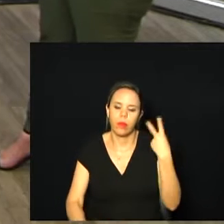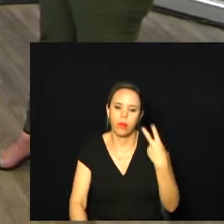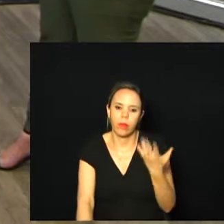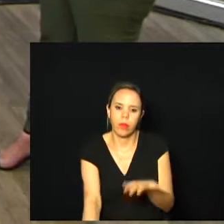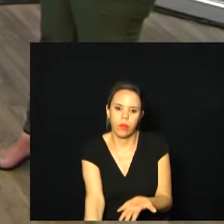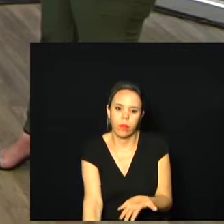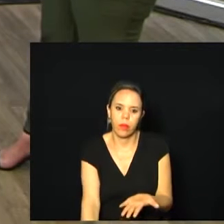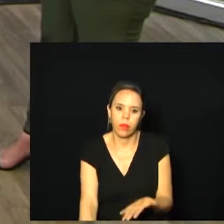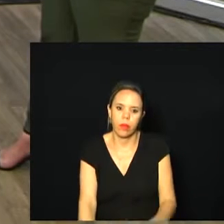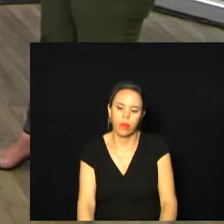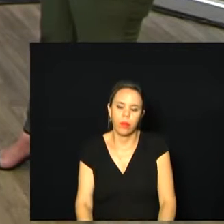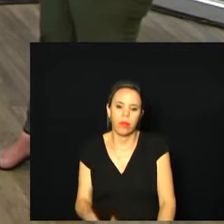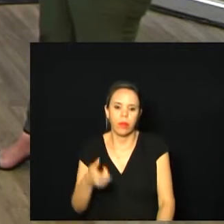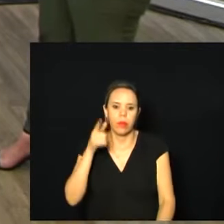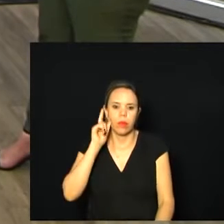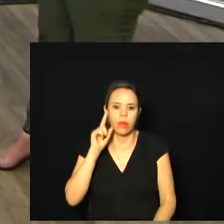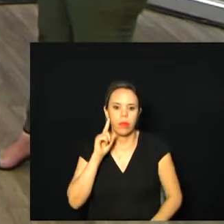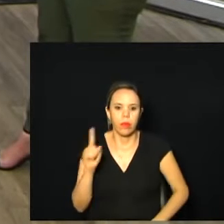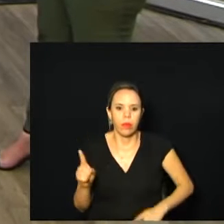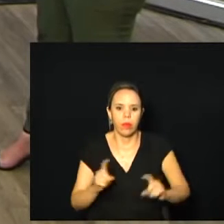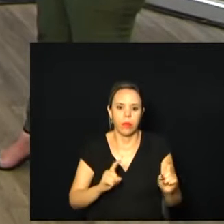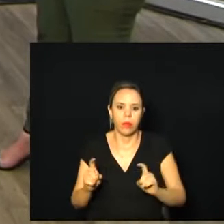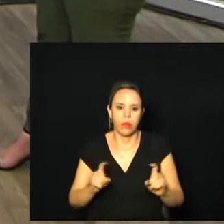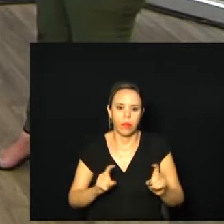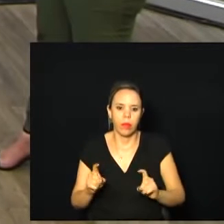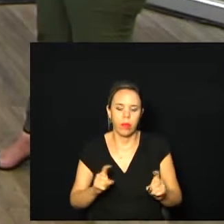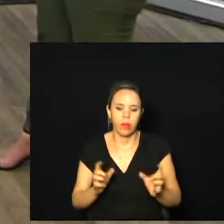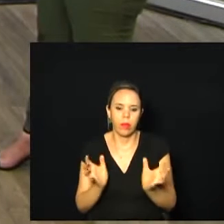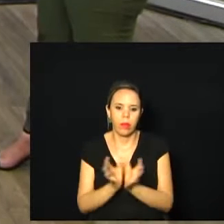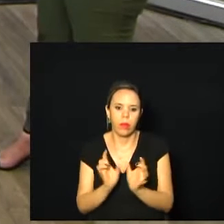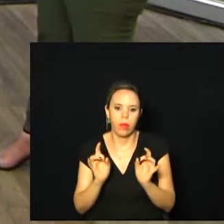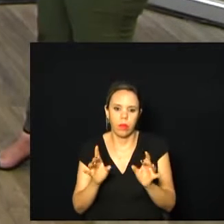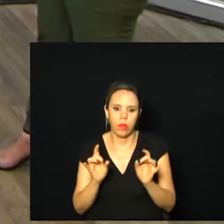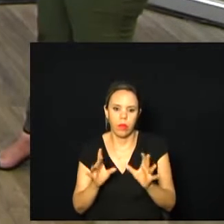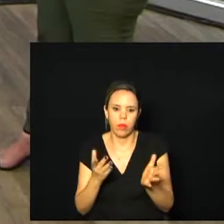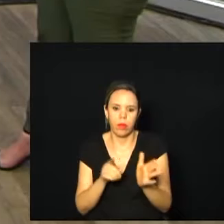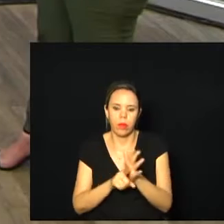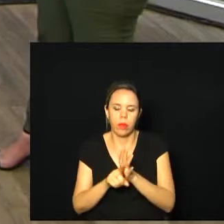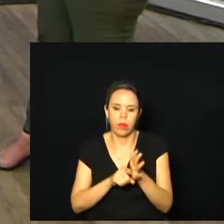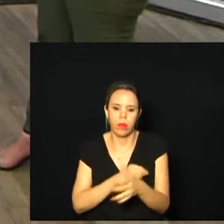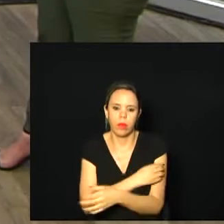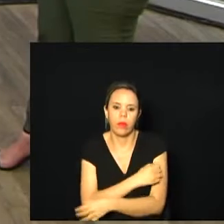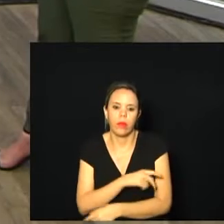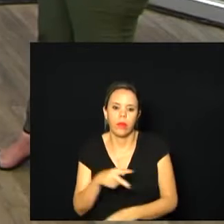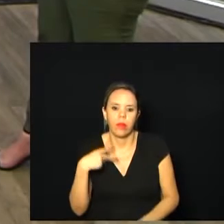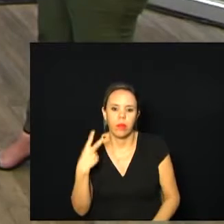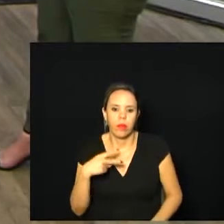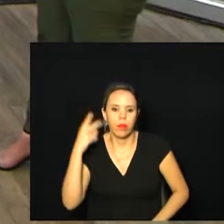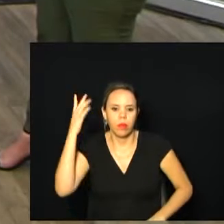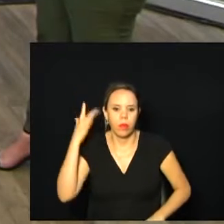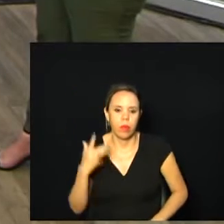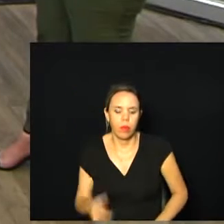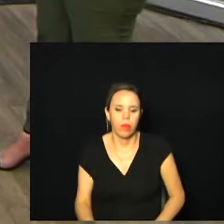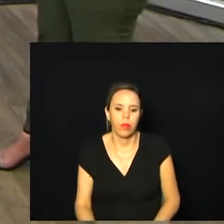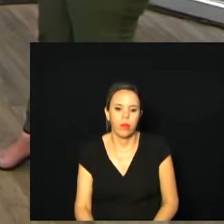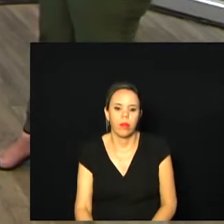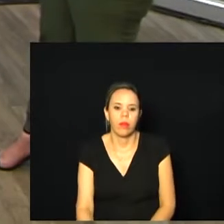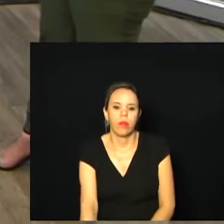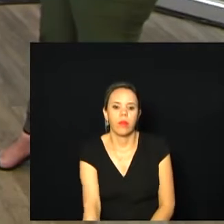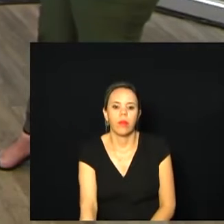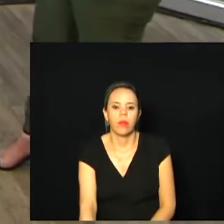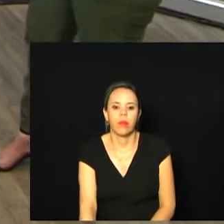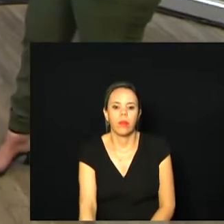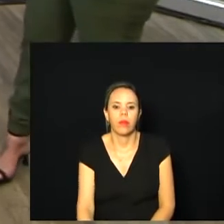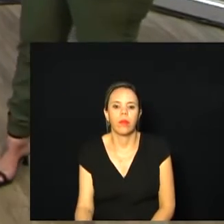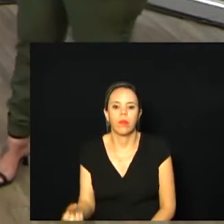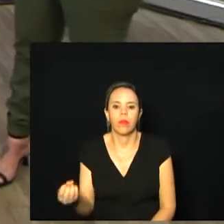Legislativo, até porque ontem foi dia de uma reunião da Comissão Especial de Estudos, que é presidida pela vereadora Guida Calisto. Foi